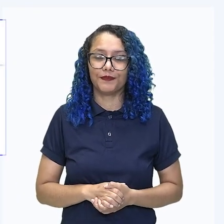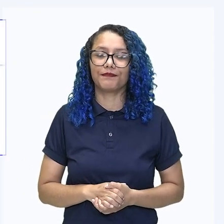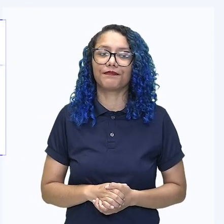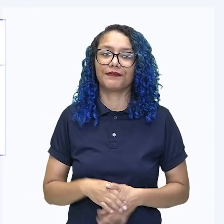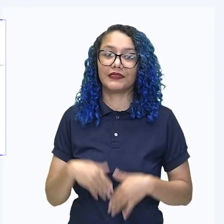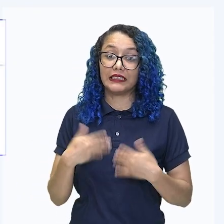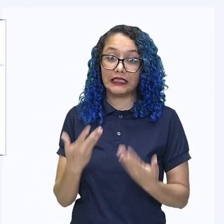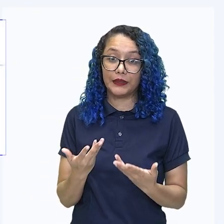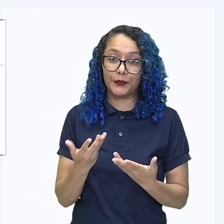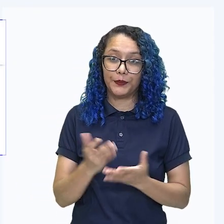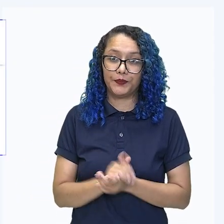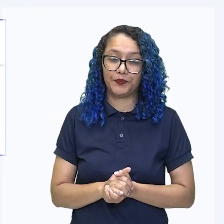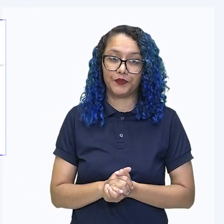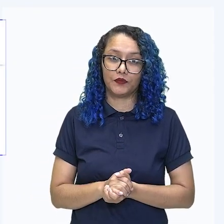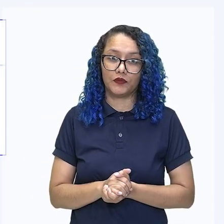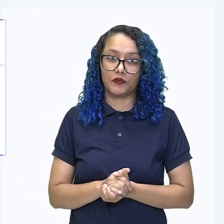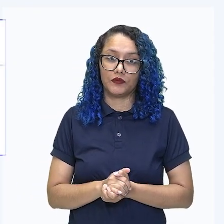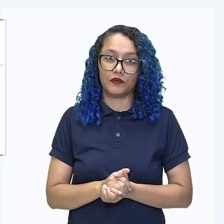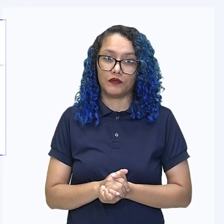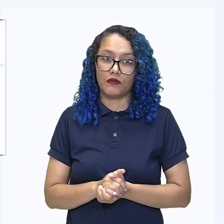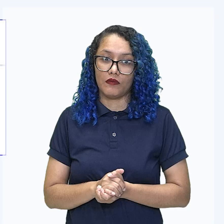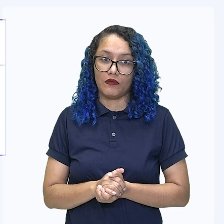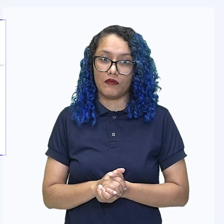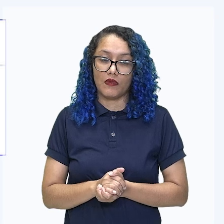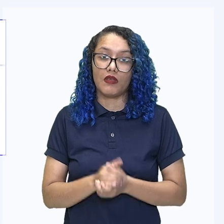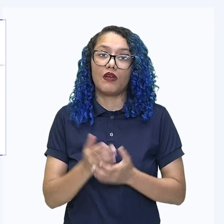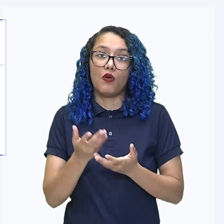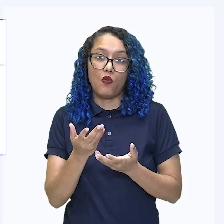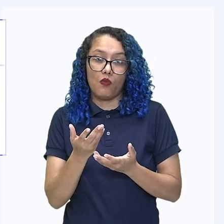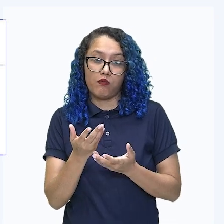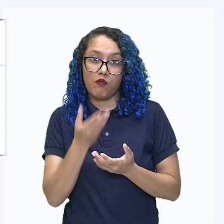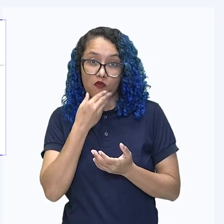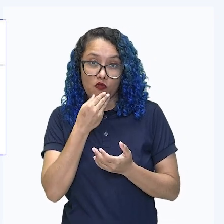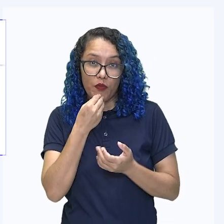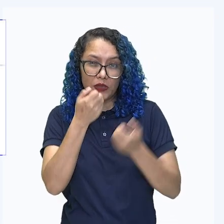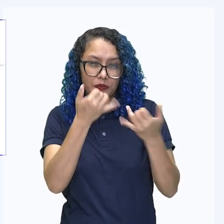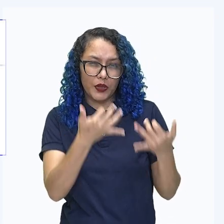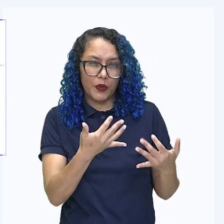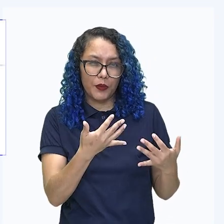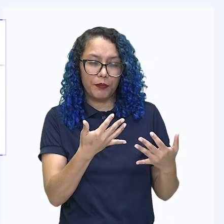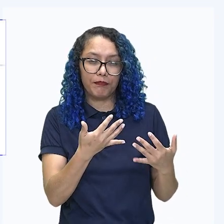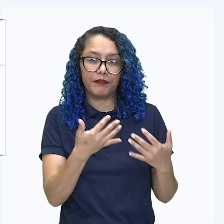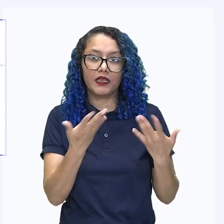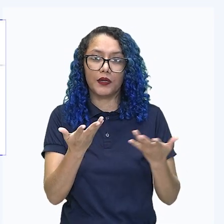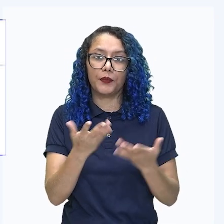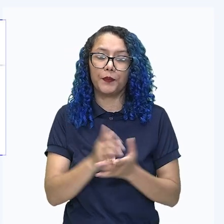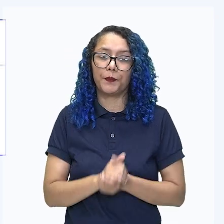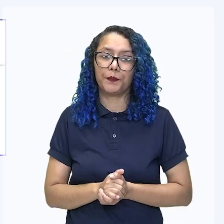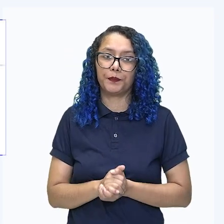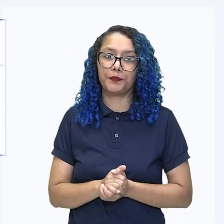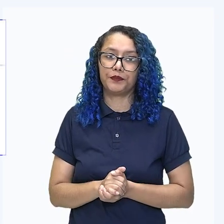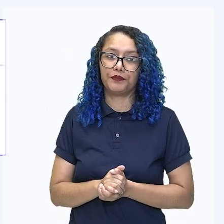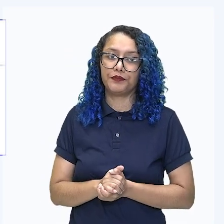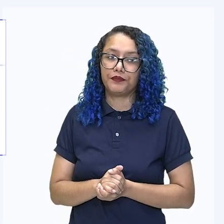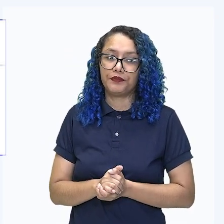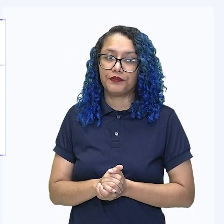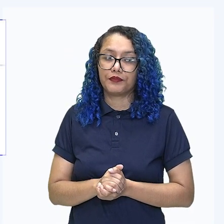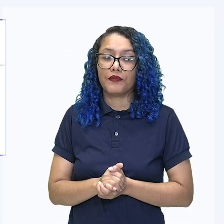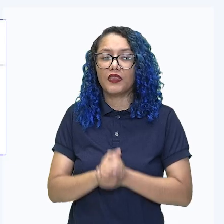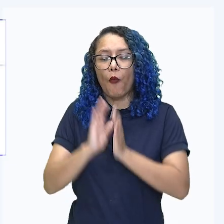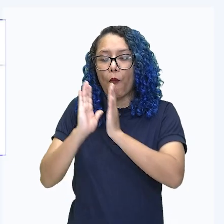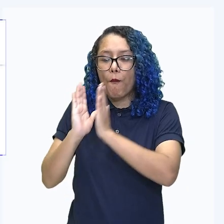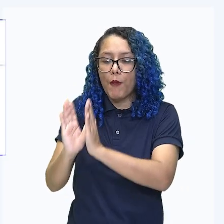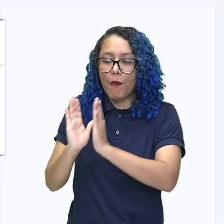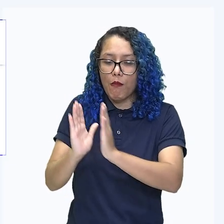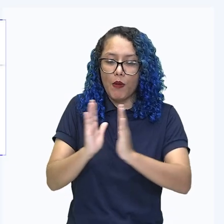mesmo. Lembrando, né, como o Rafael já falou, os próximos passos, né, lançamento dos próximos instrumentos só